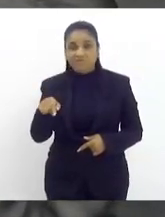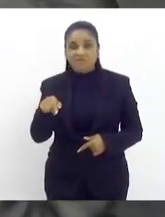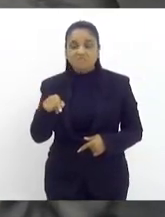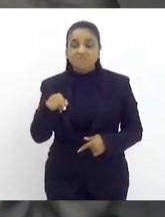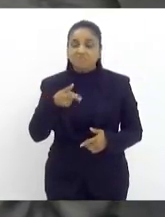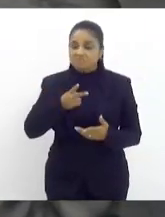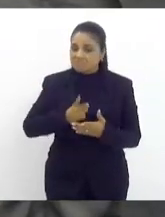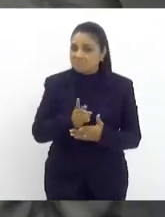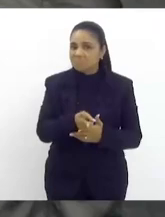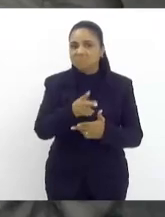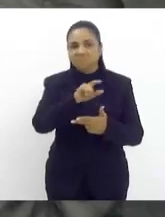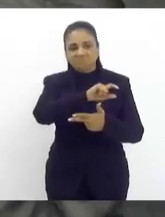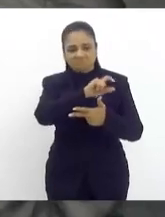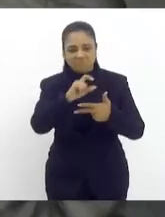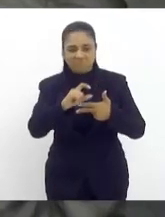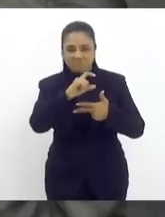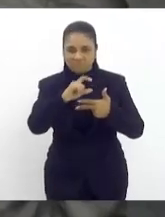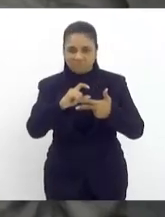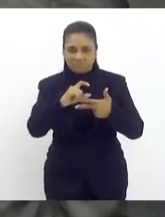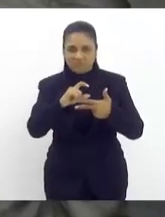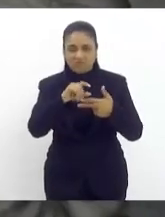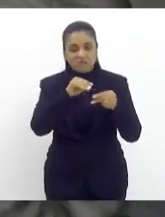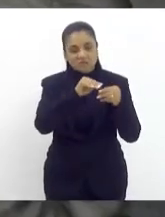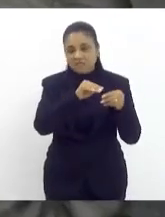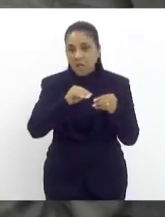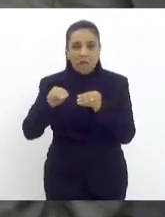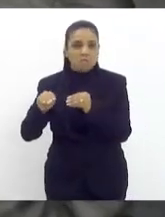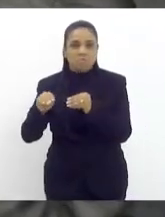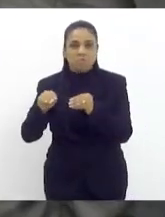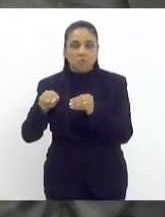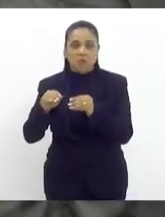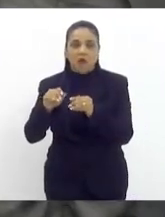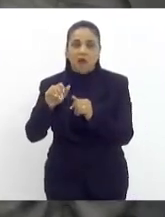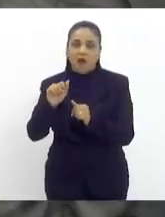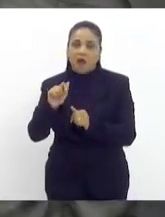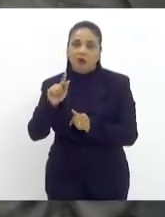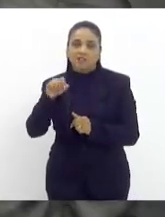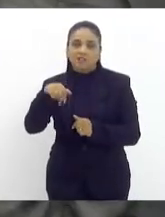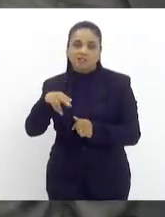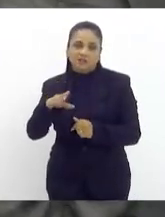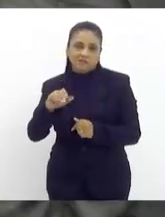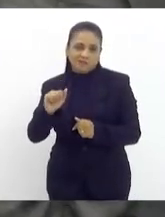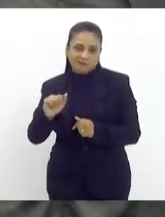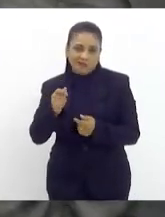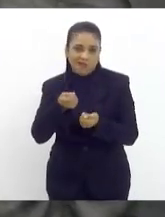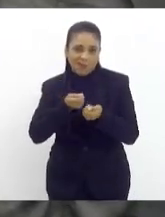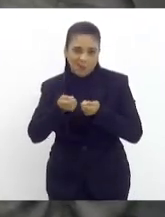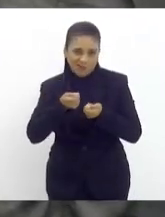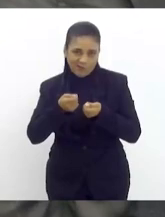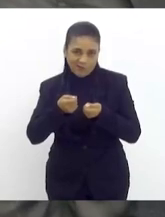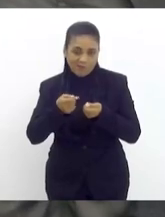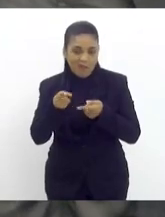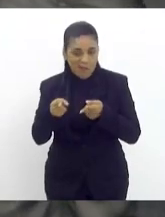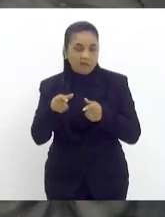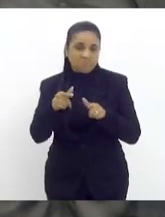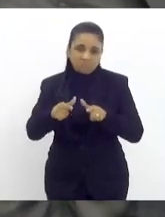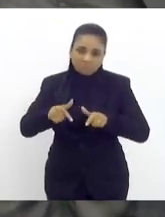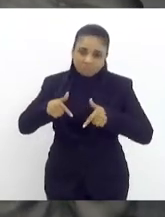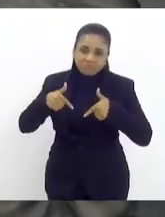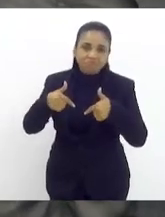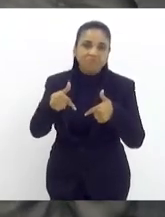do executivo para ir para uma agência reguladora, porque ainda é um jovem guerreiro. Mas assim o governo